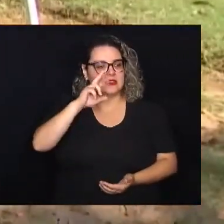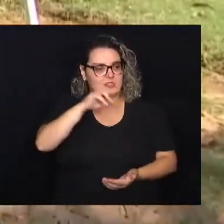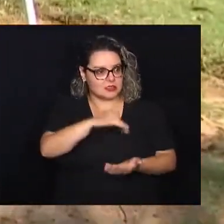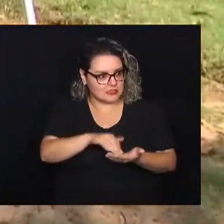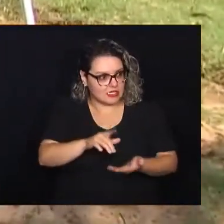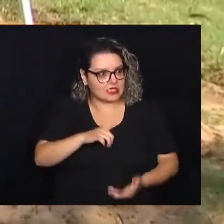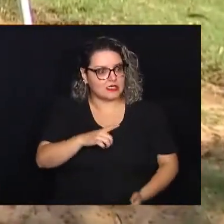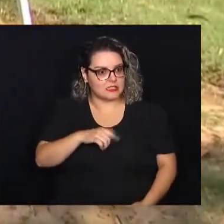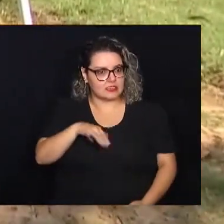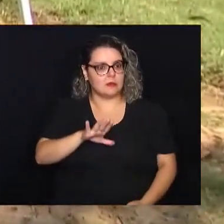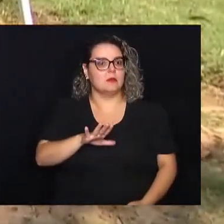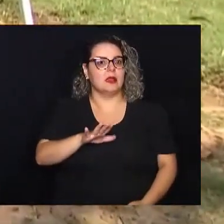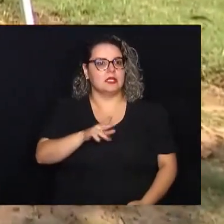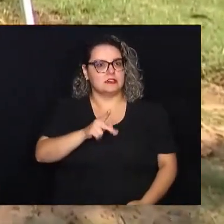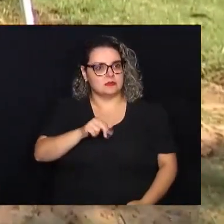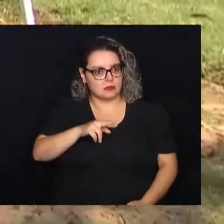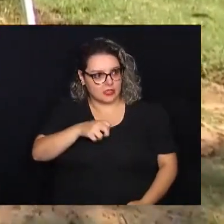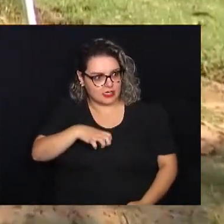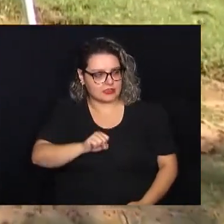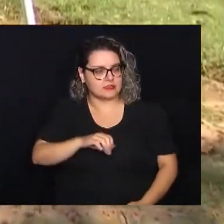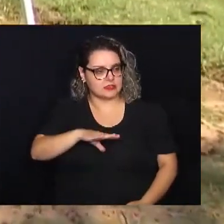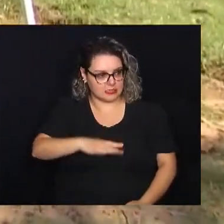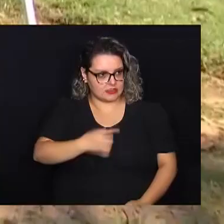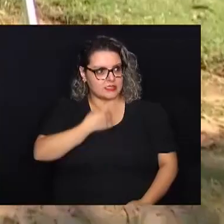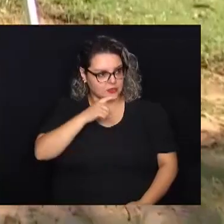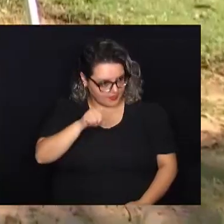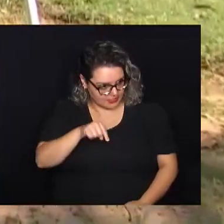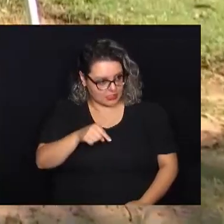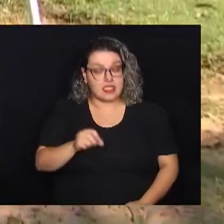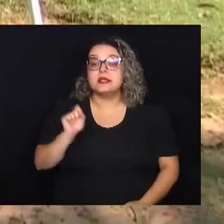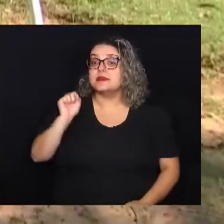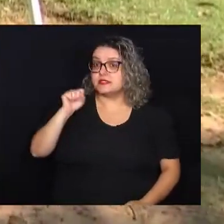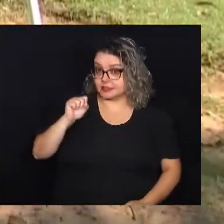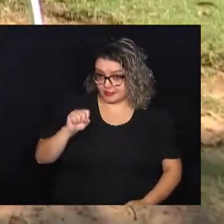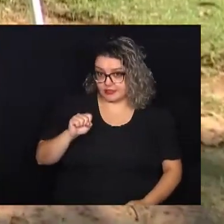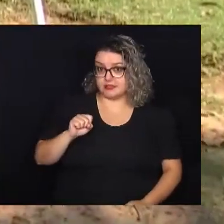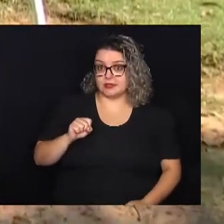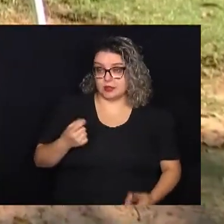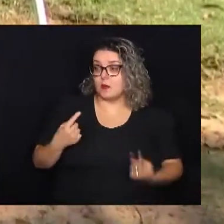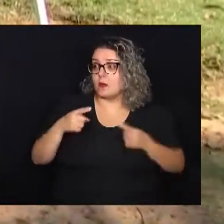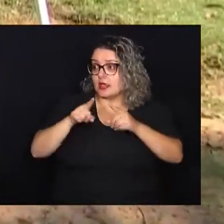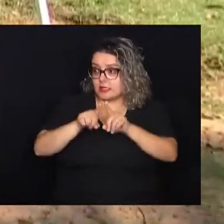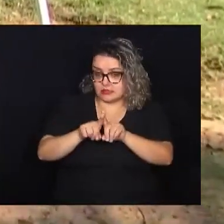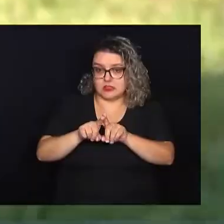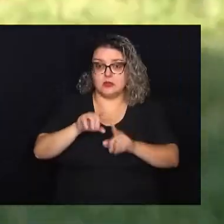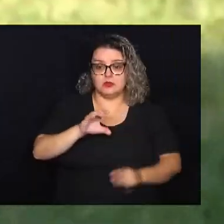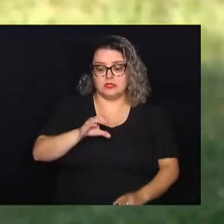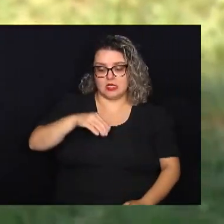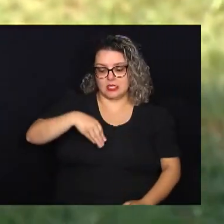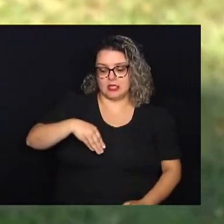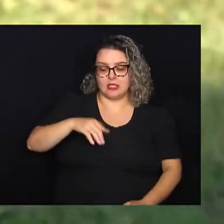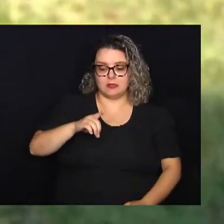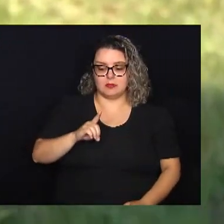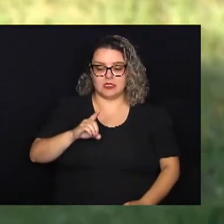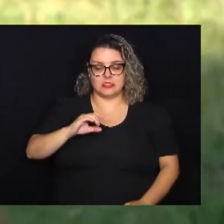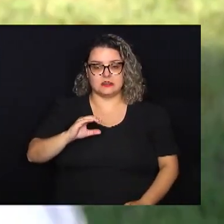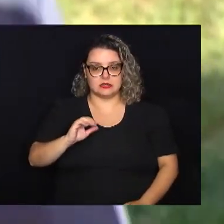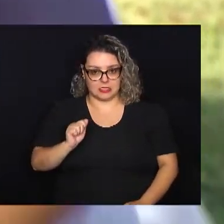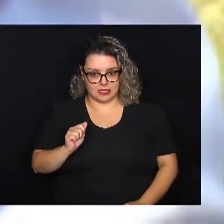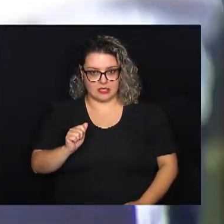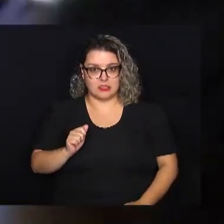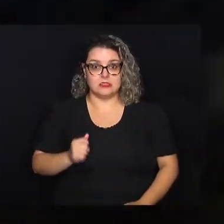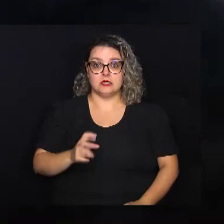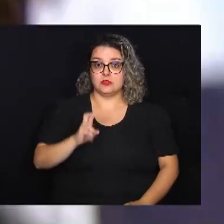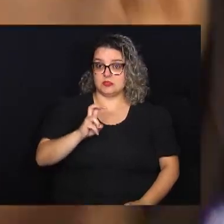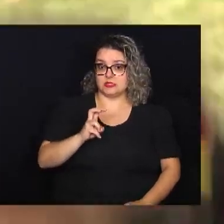mais previsões de parques aqui na cidade de Campinas não é isso com essa parceria com cinco parques inclusive